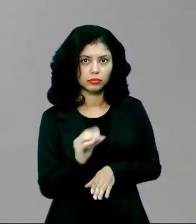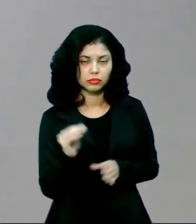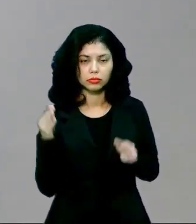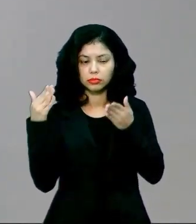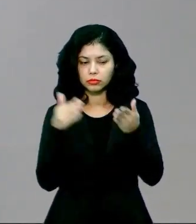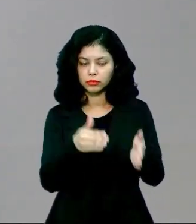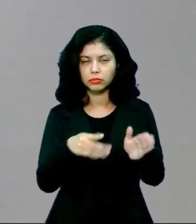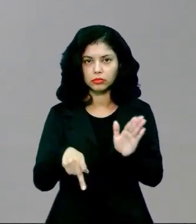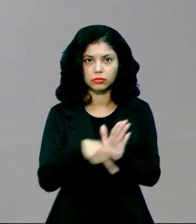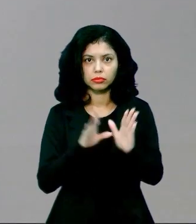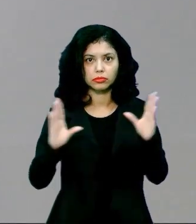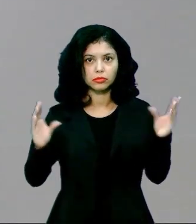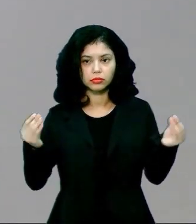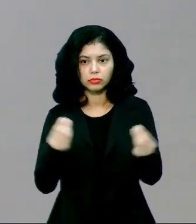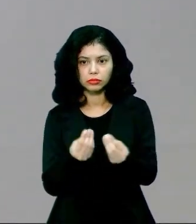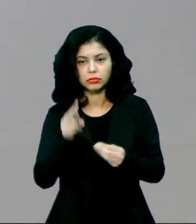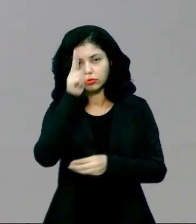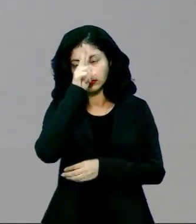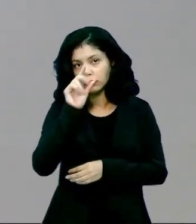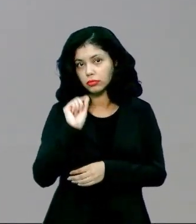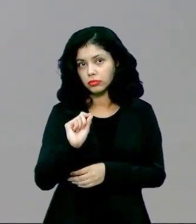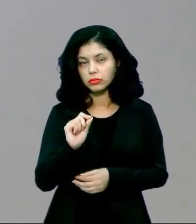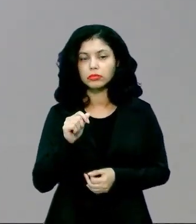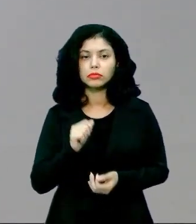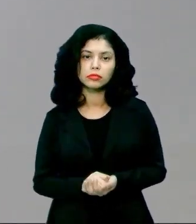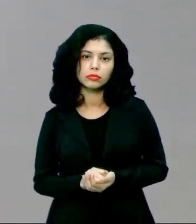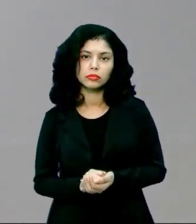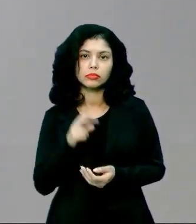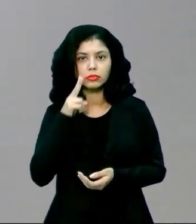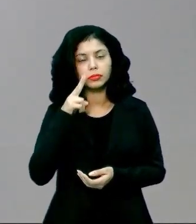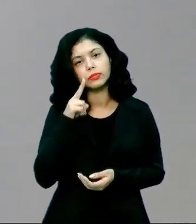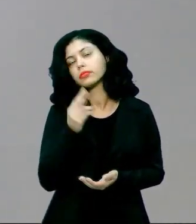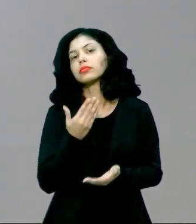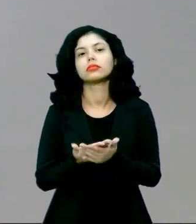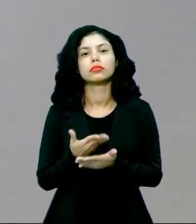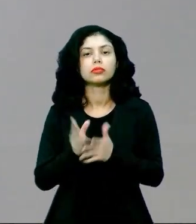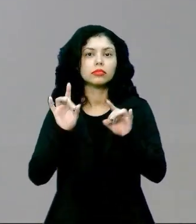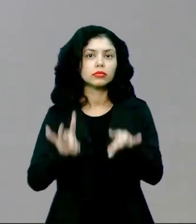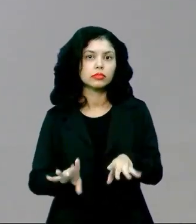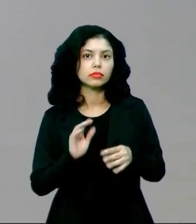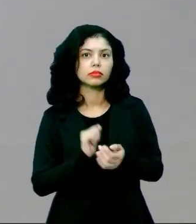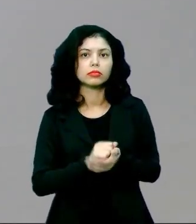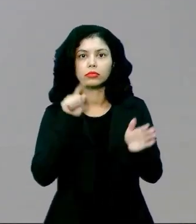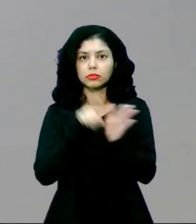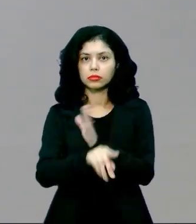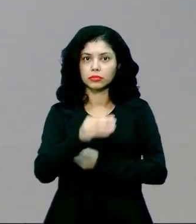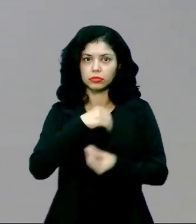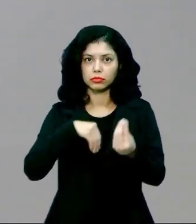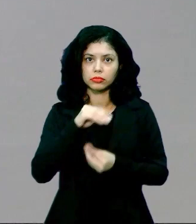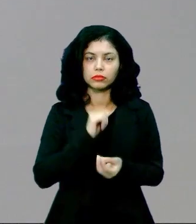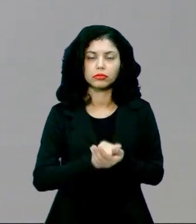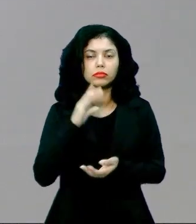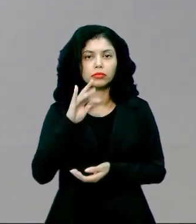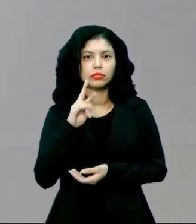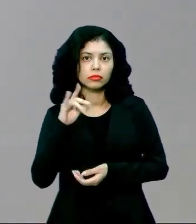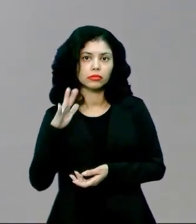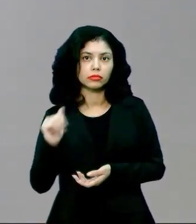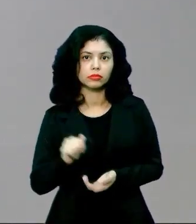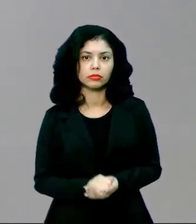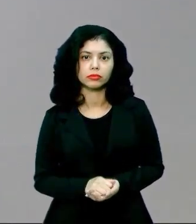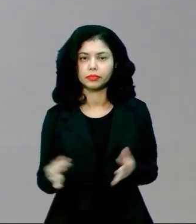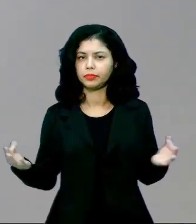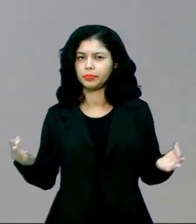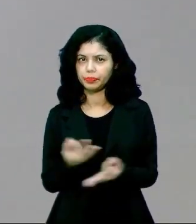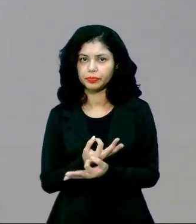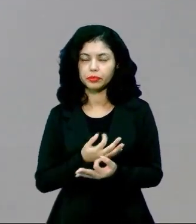de uma determinada substância. Lembrando que nós vimos desde a última aula que as questões que envolvem concentrações elas podem